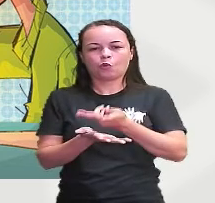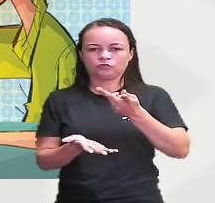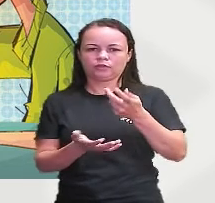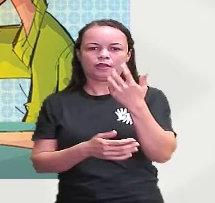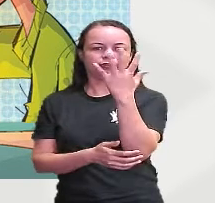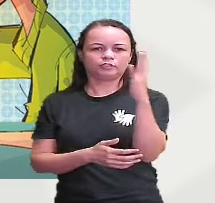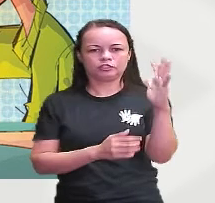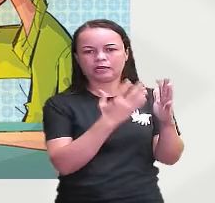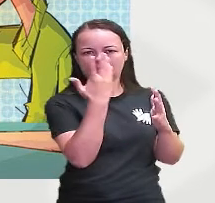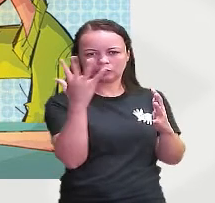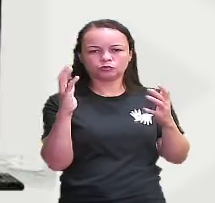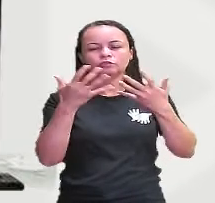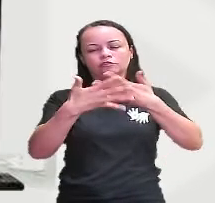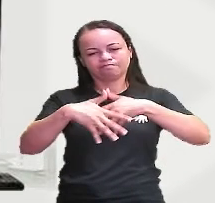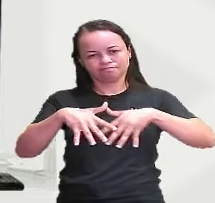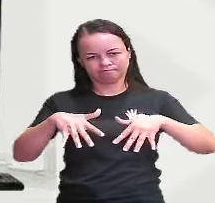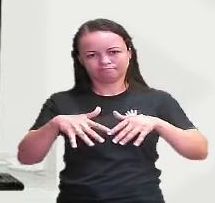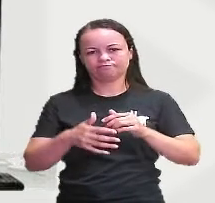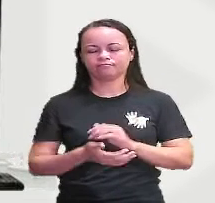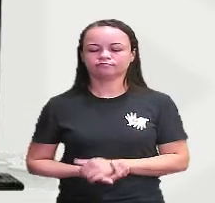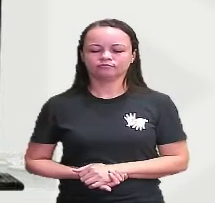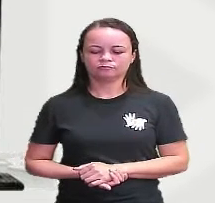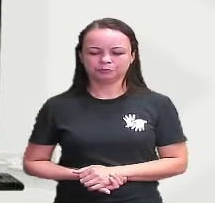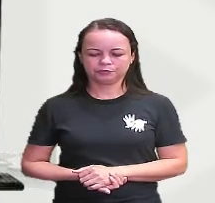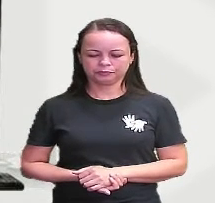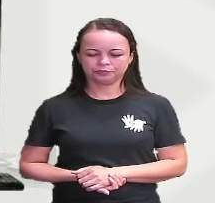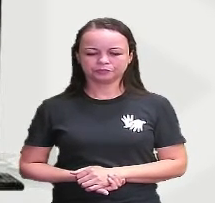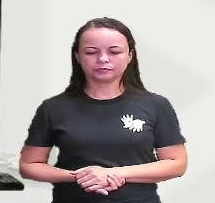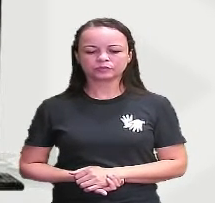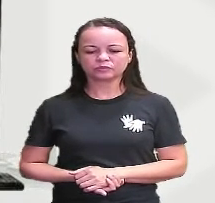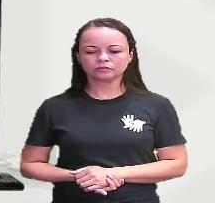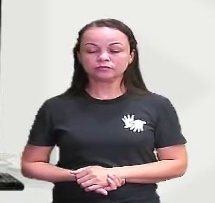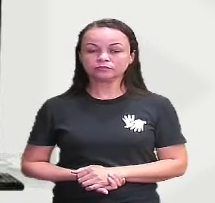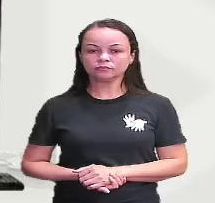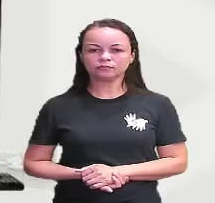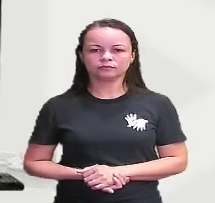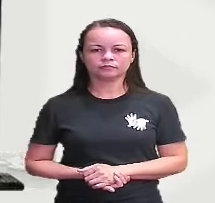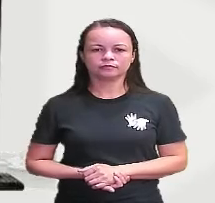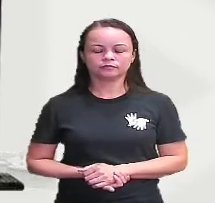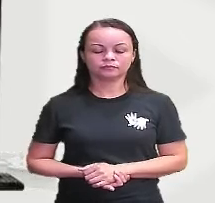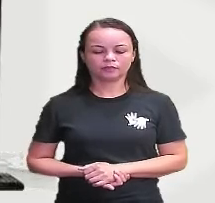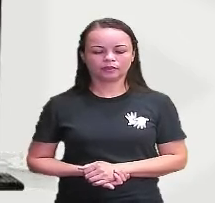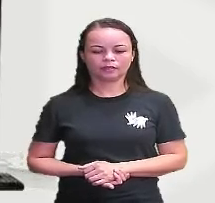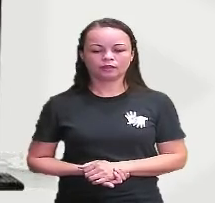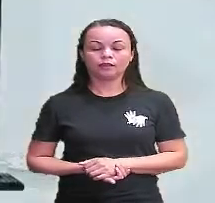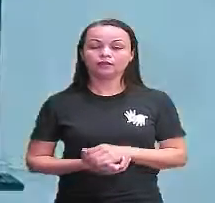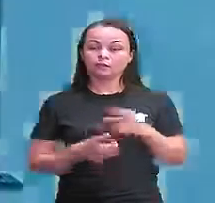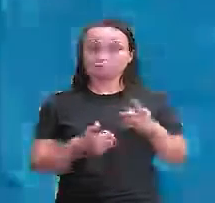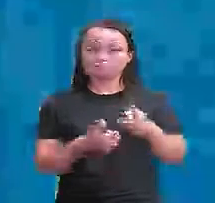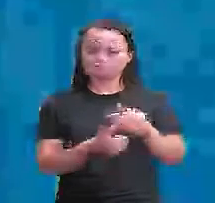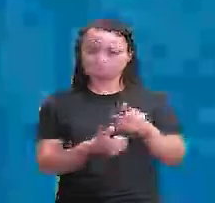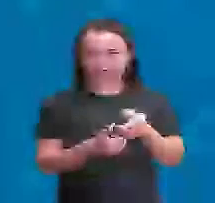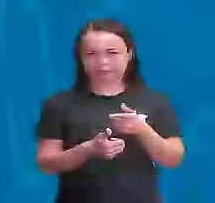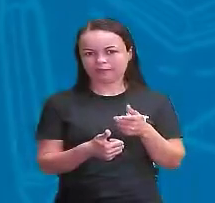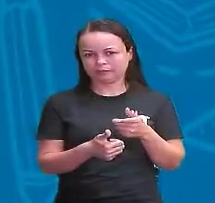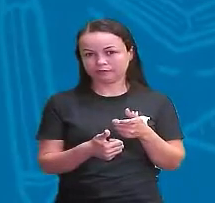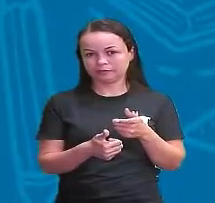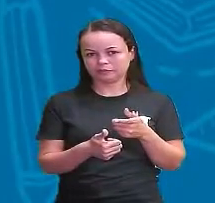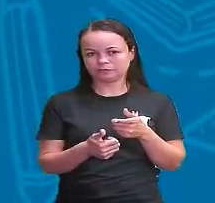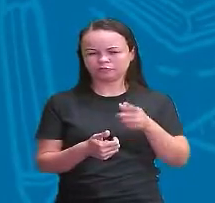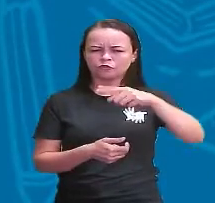ambiente natural, na nossa natureza, tá certo? Então, primeiramente, né,